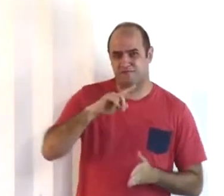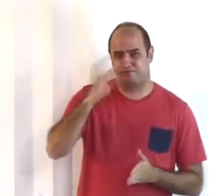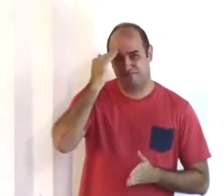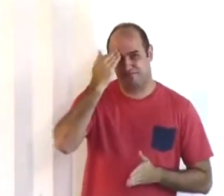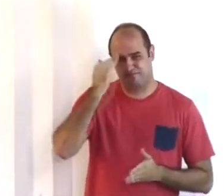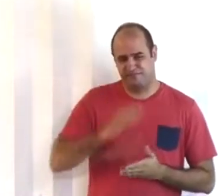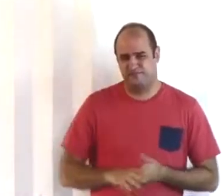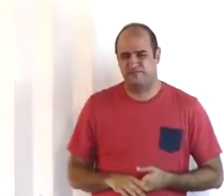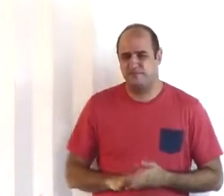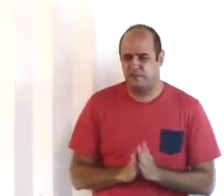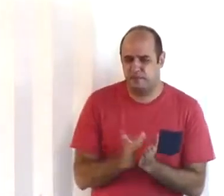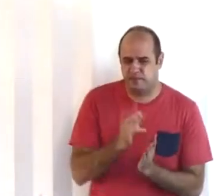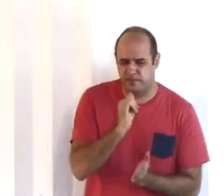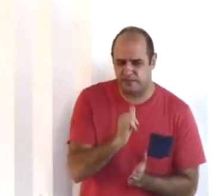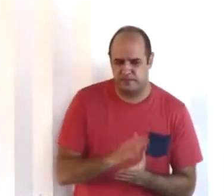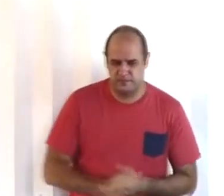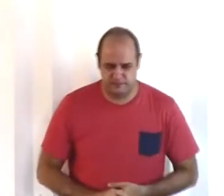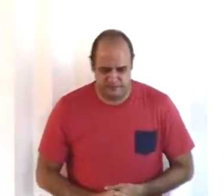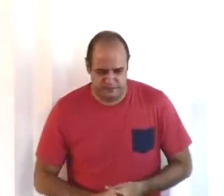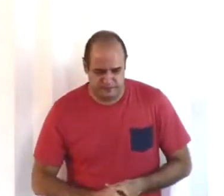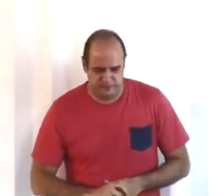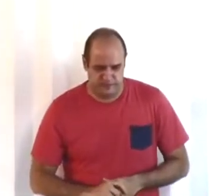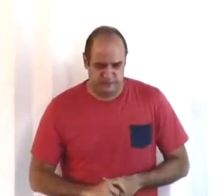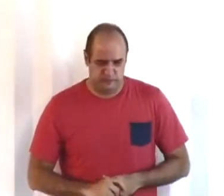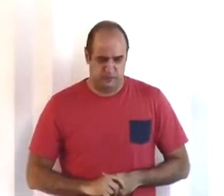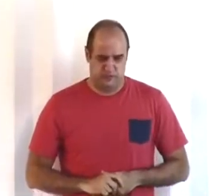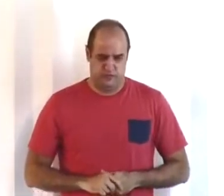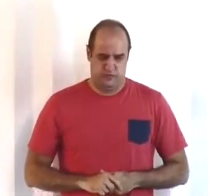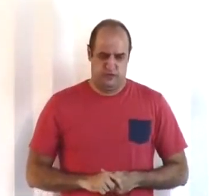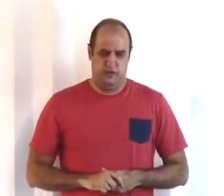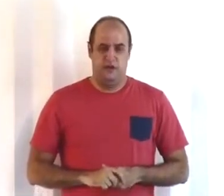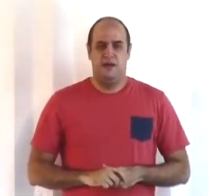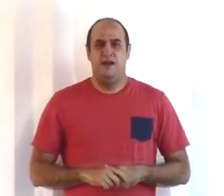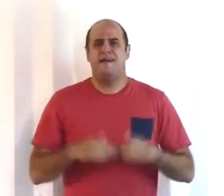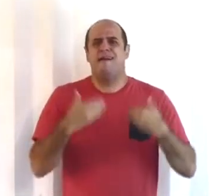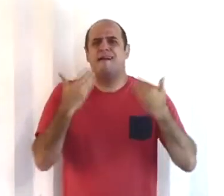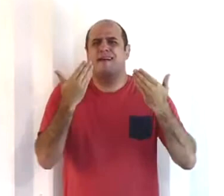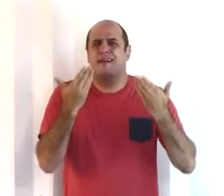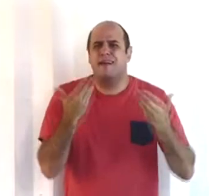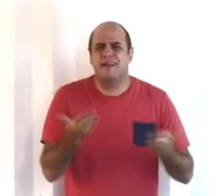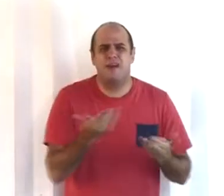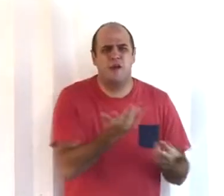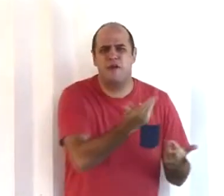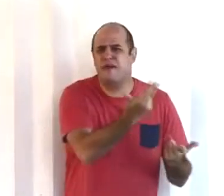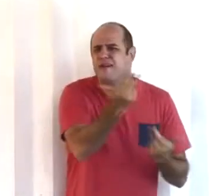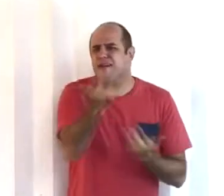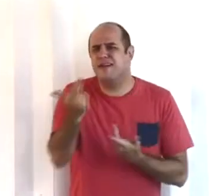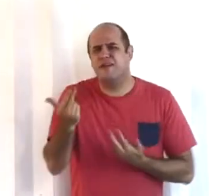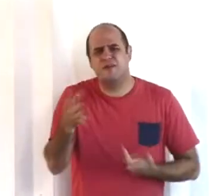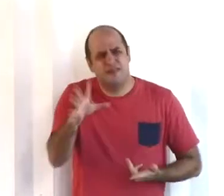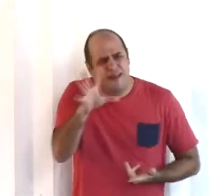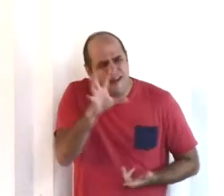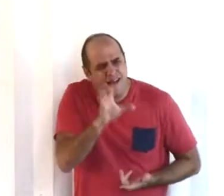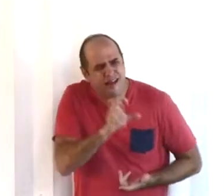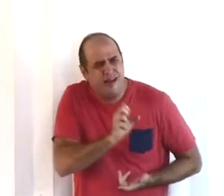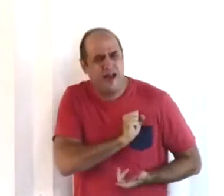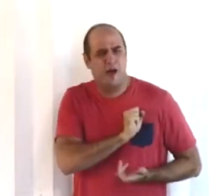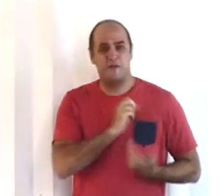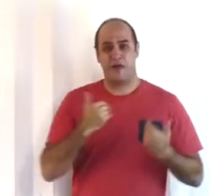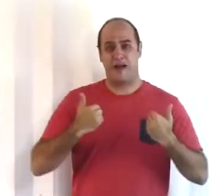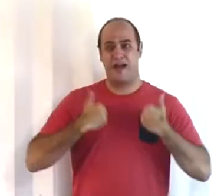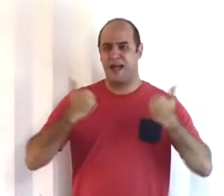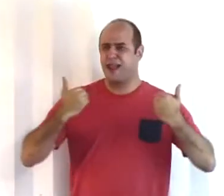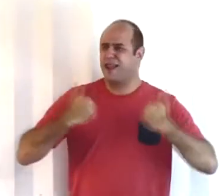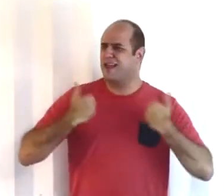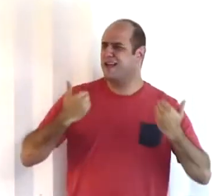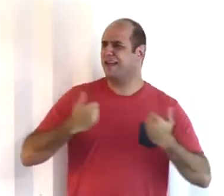Está escrito assim: portanto, meus irmãos amados e muito saudosos, minha alegria e